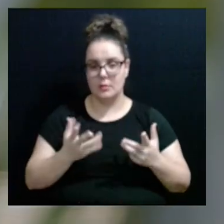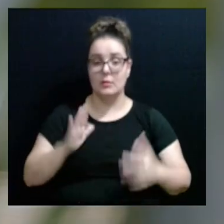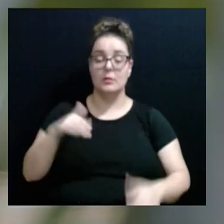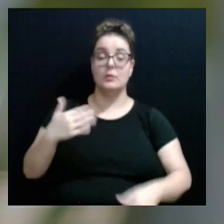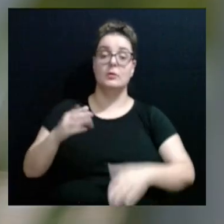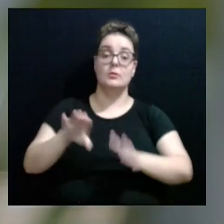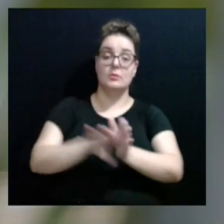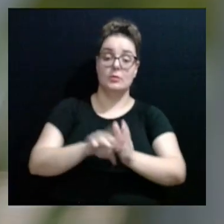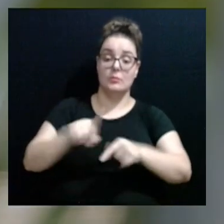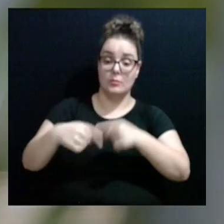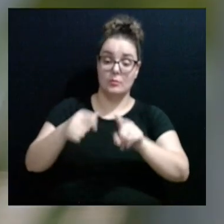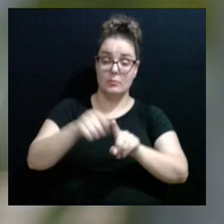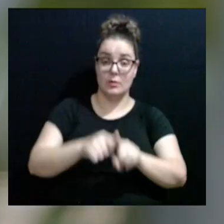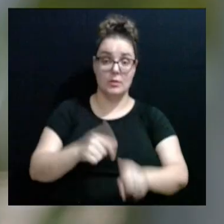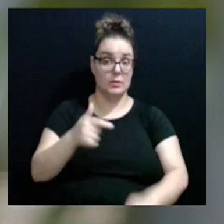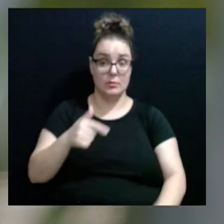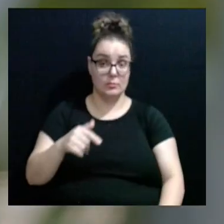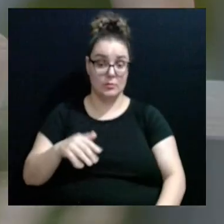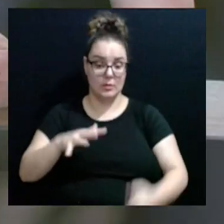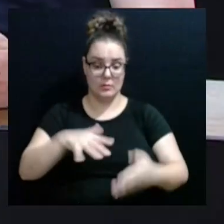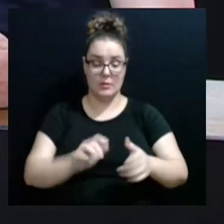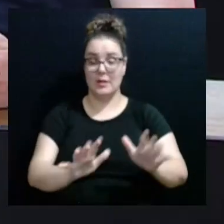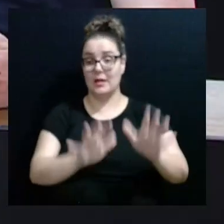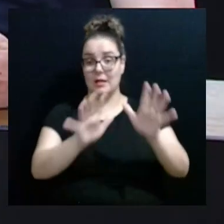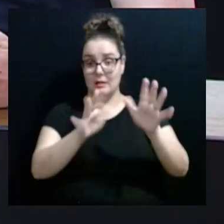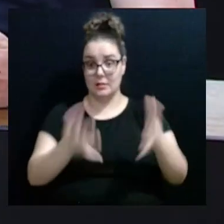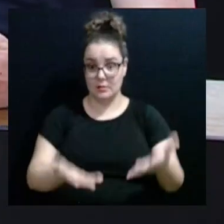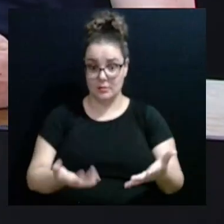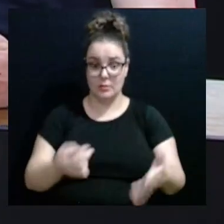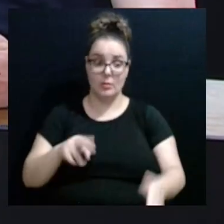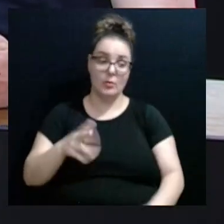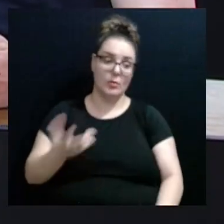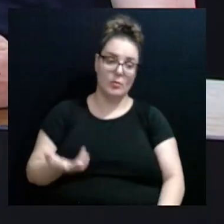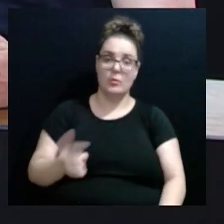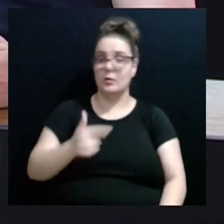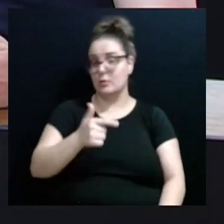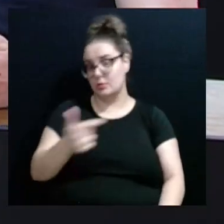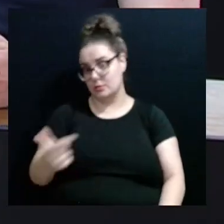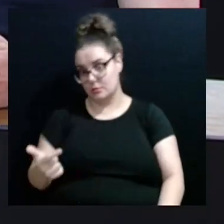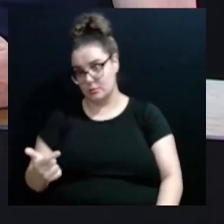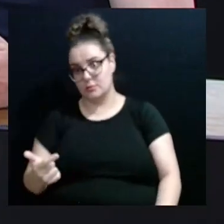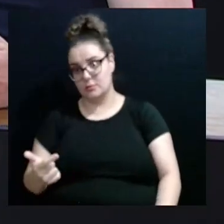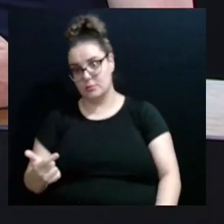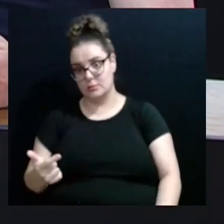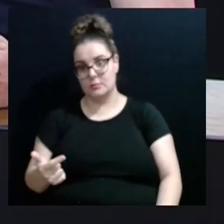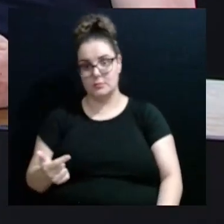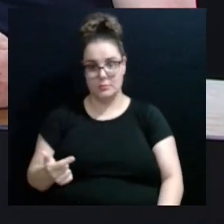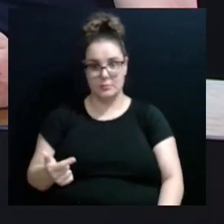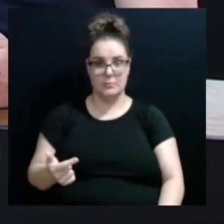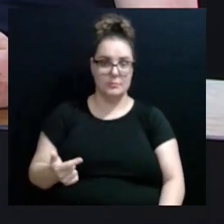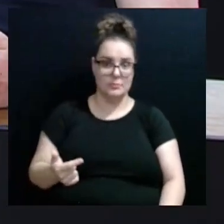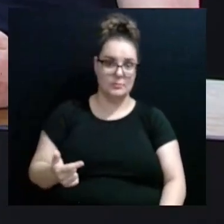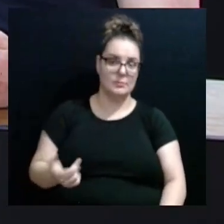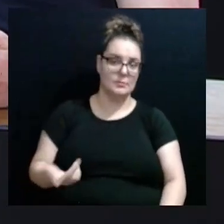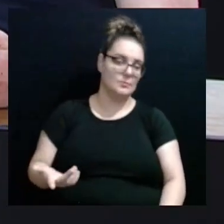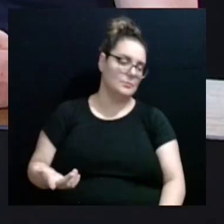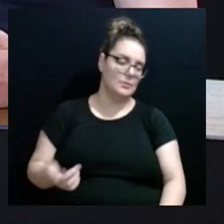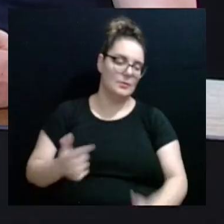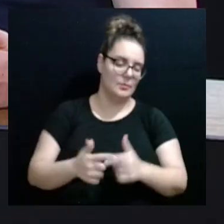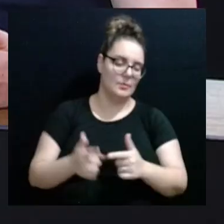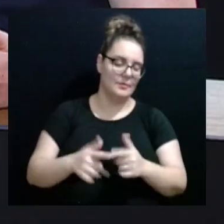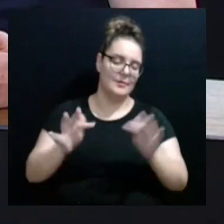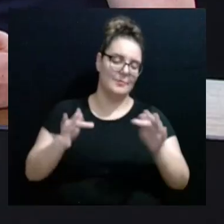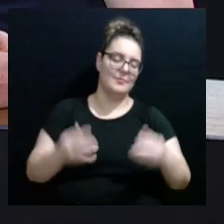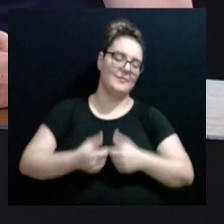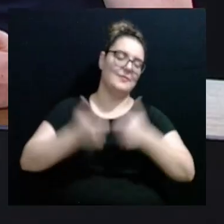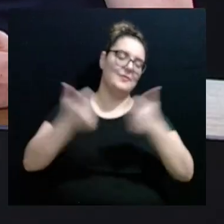aquela fatura alta, ou que você não tem fatura, vai te dar uma felicidade tão grande. E professor, depois, né,